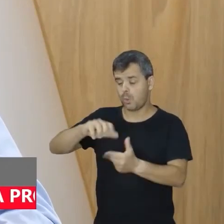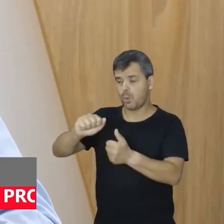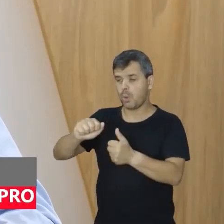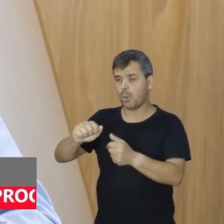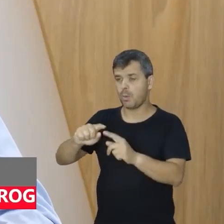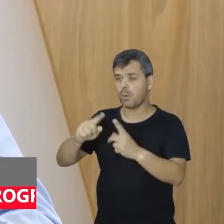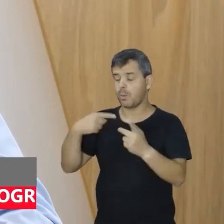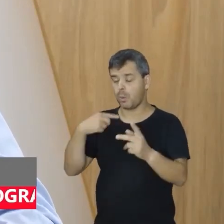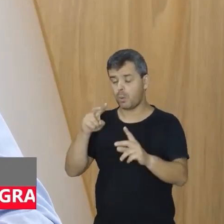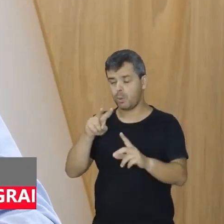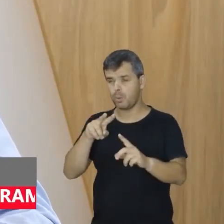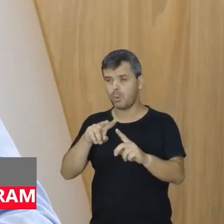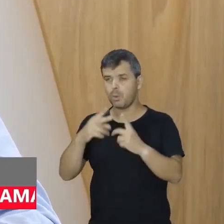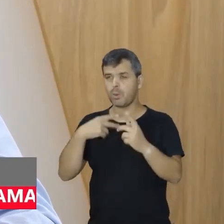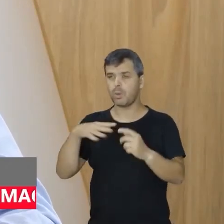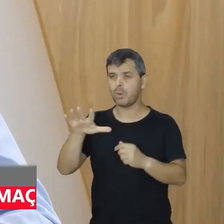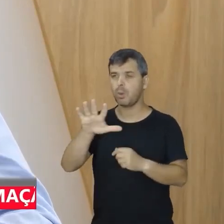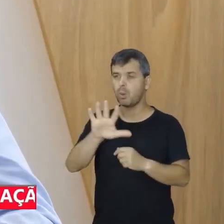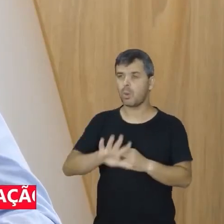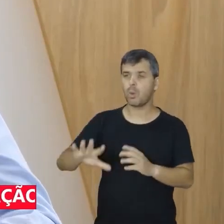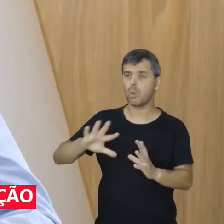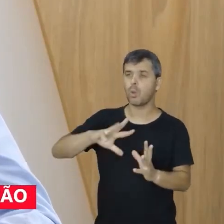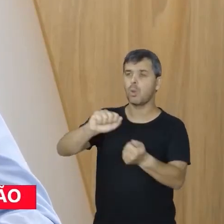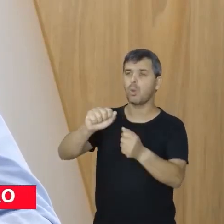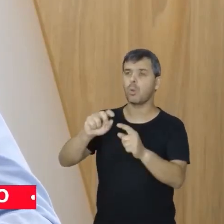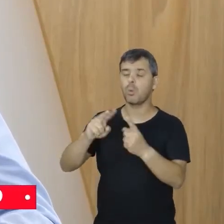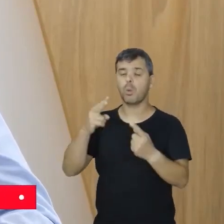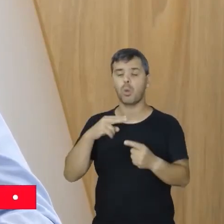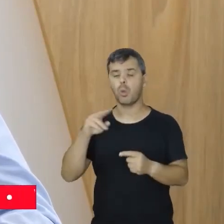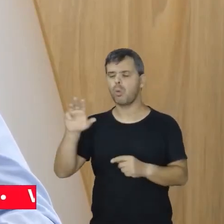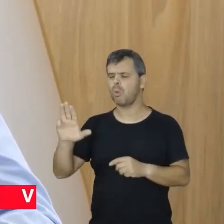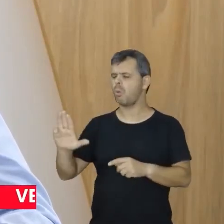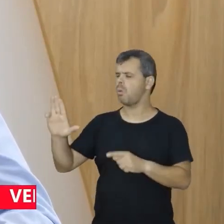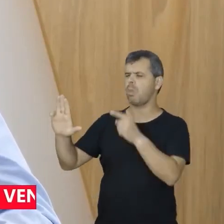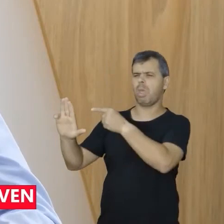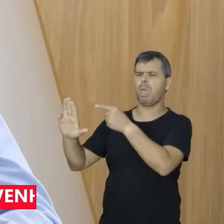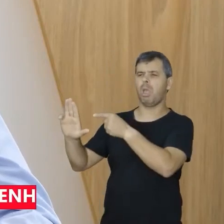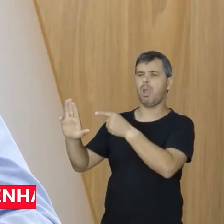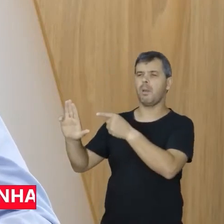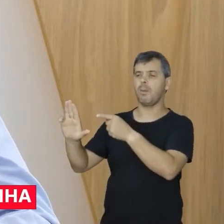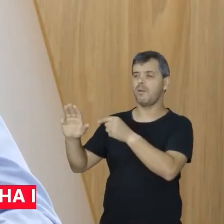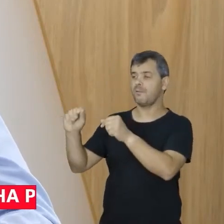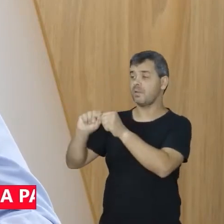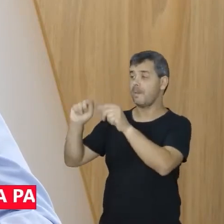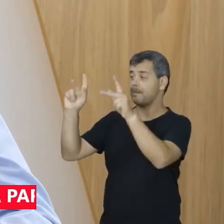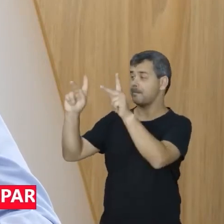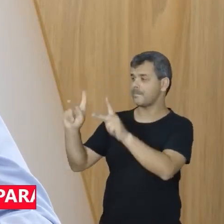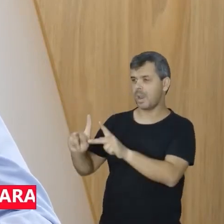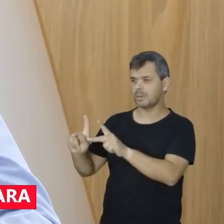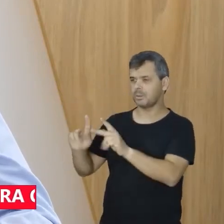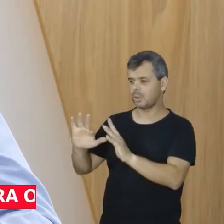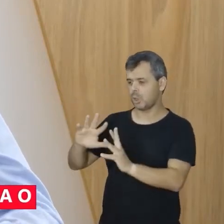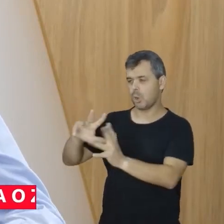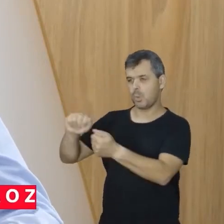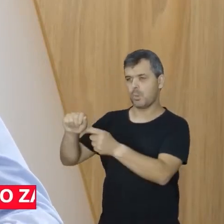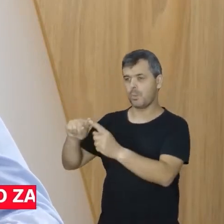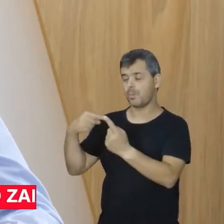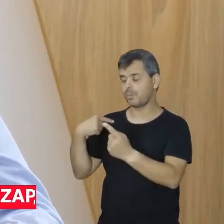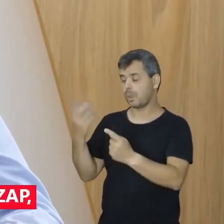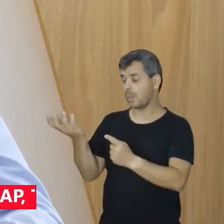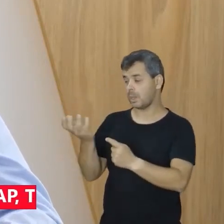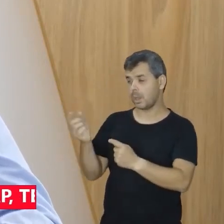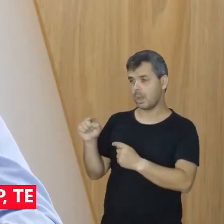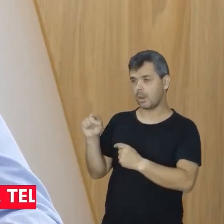de vista econômico. No cenário internacional, o Lula é visto como quem pode fazer a paz no mundo, quem trabalha por isso. E aí eles